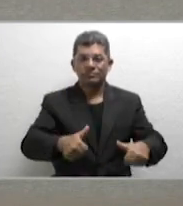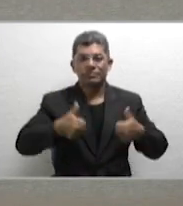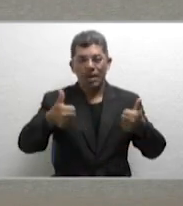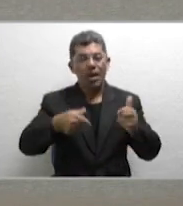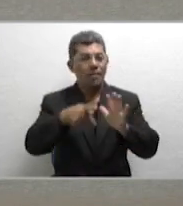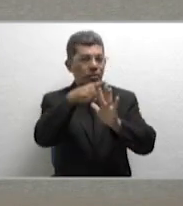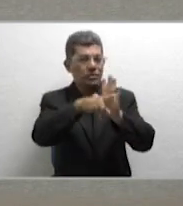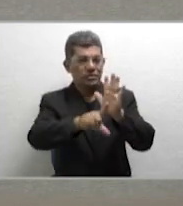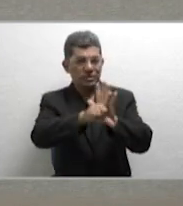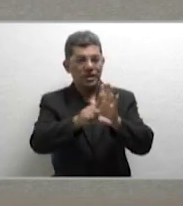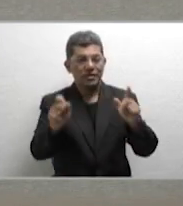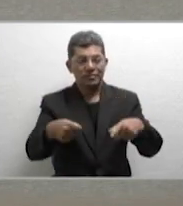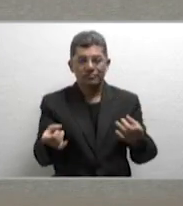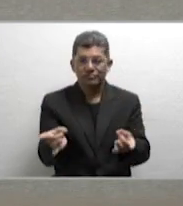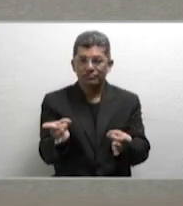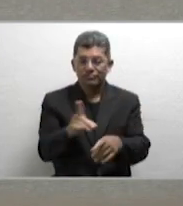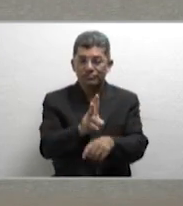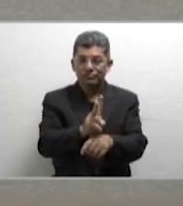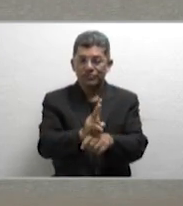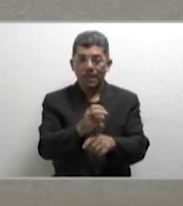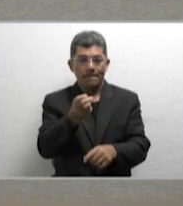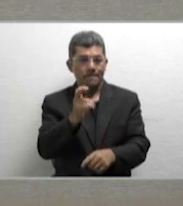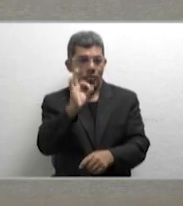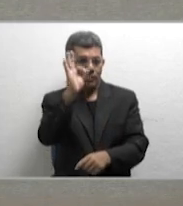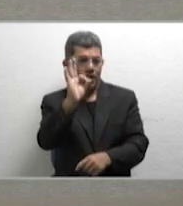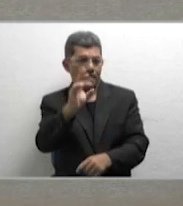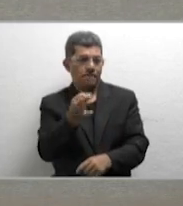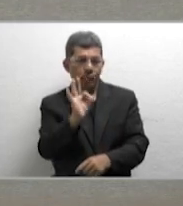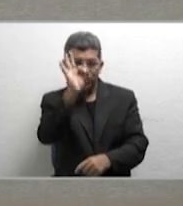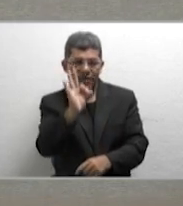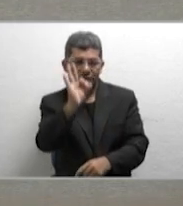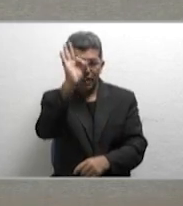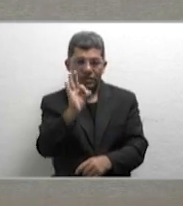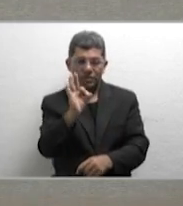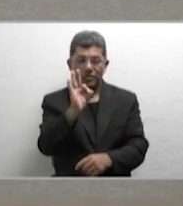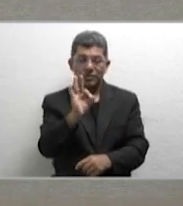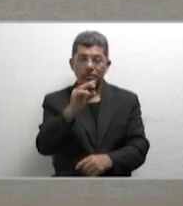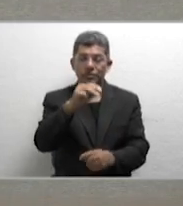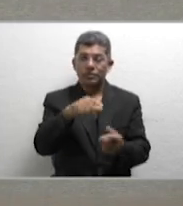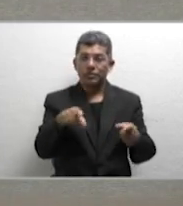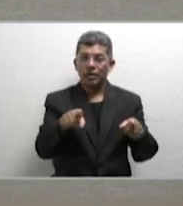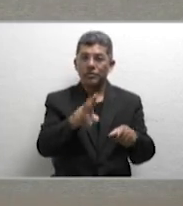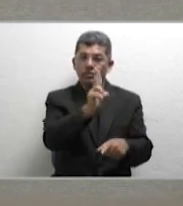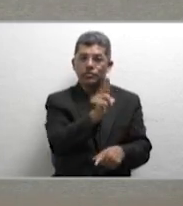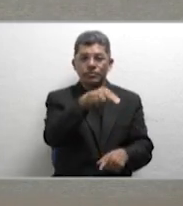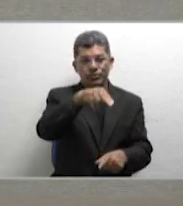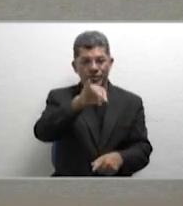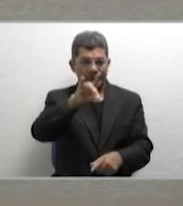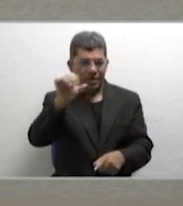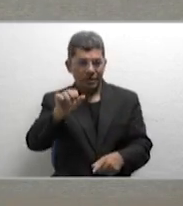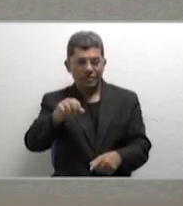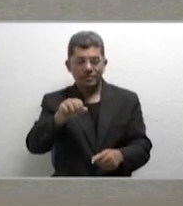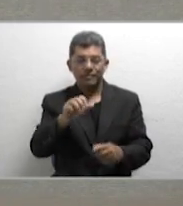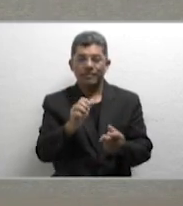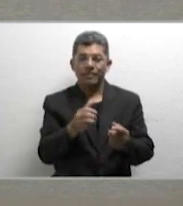projeto de lei que reserva um percentual das unidades habitacionais que o governo tem a participação